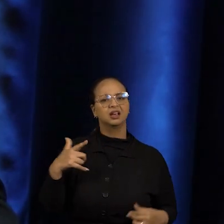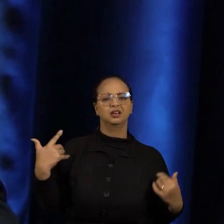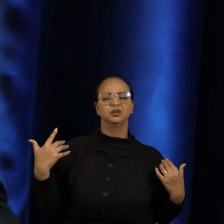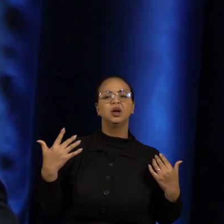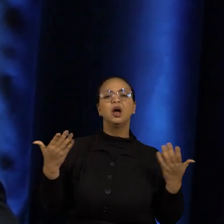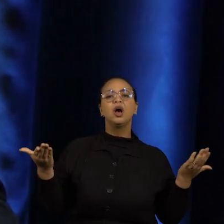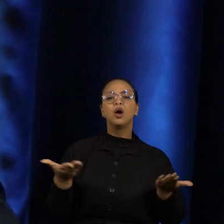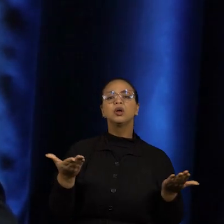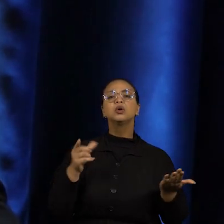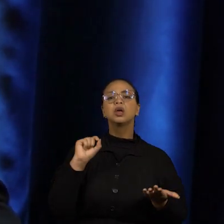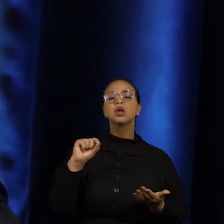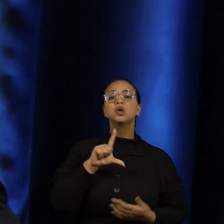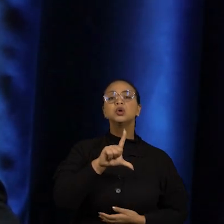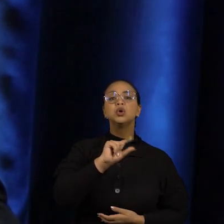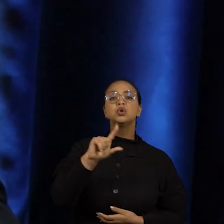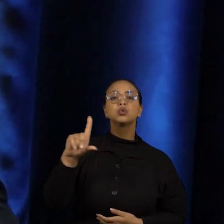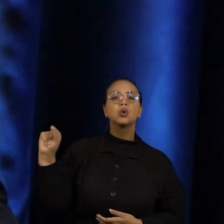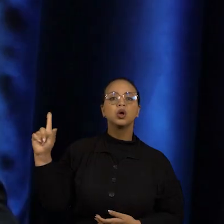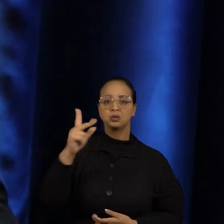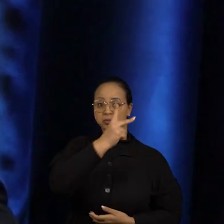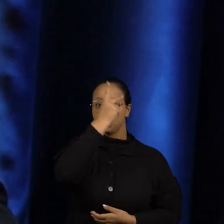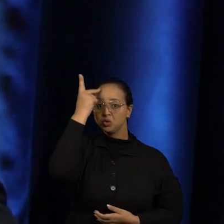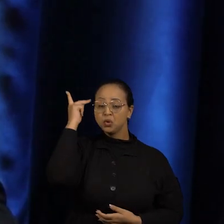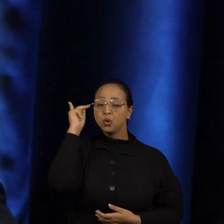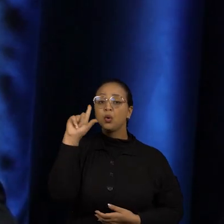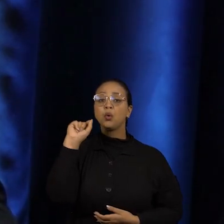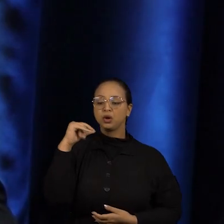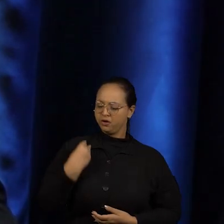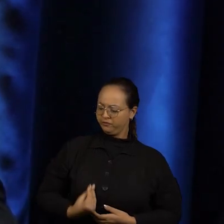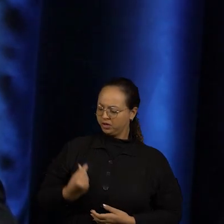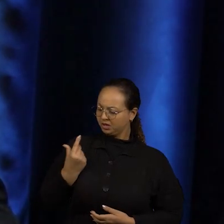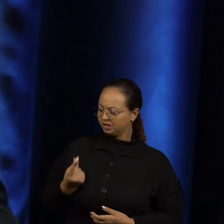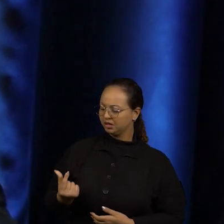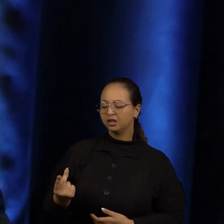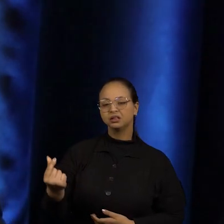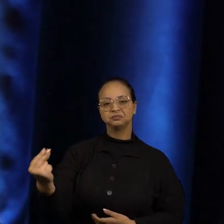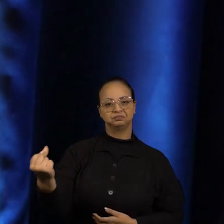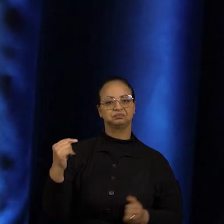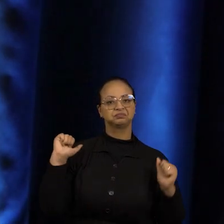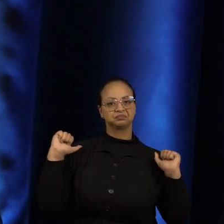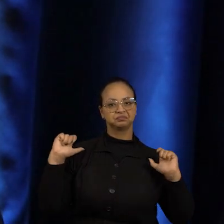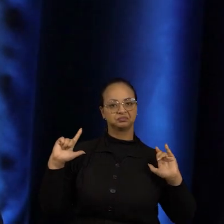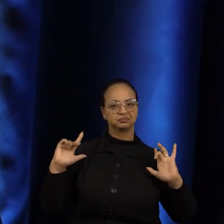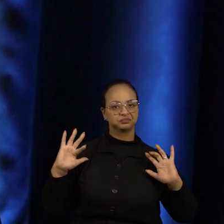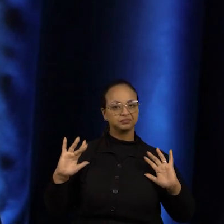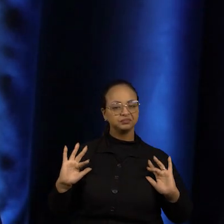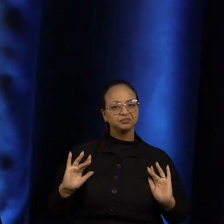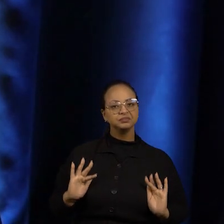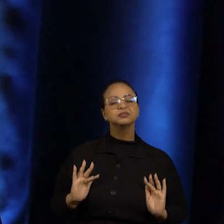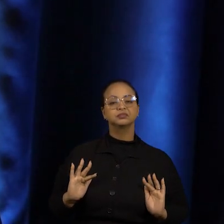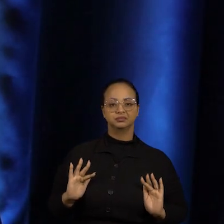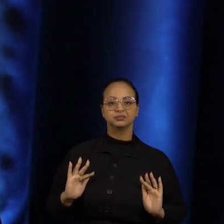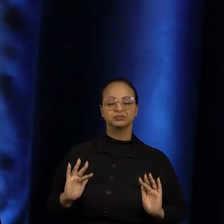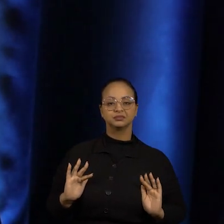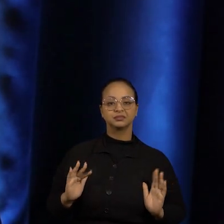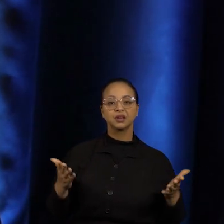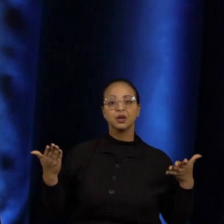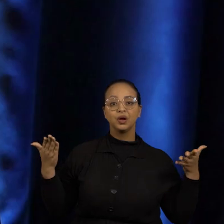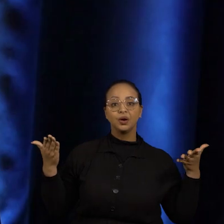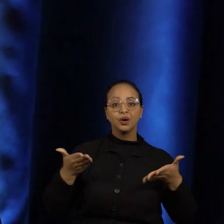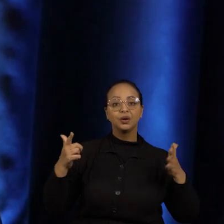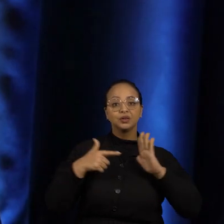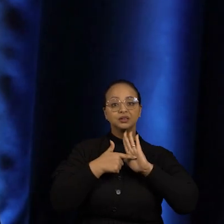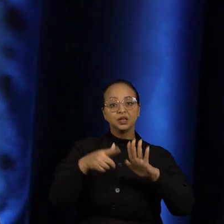Mas a escolha é pela vida. A escolha é pela bênção, né? E o altar de Siquém, então, houve